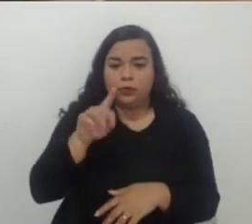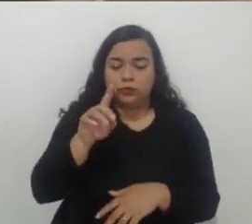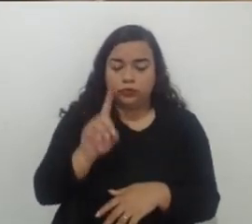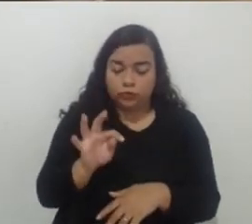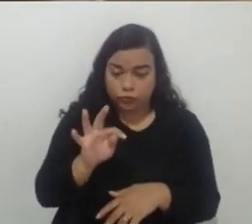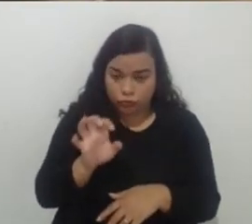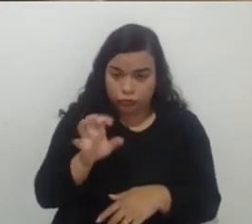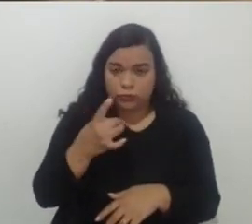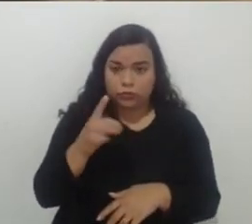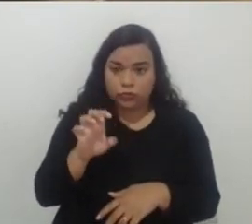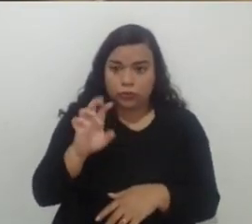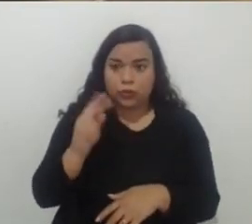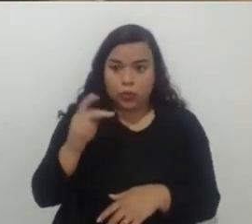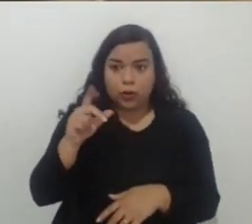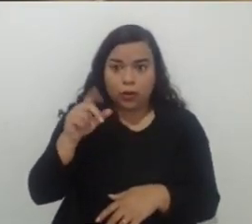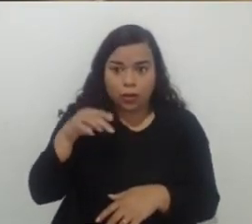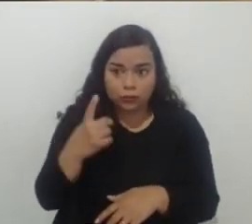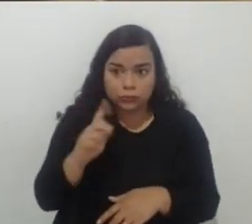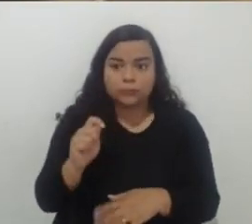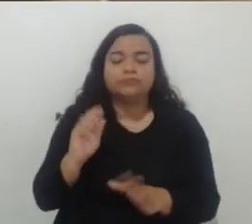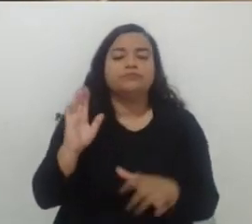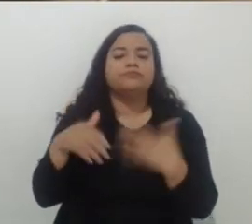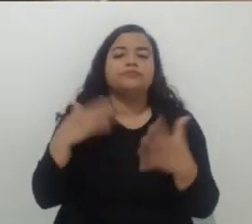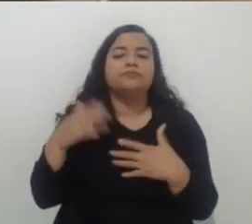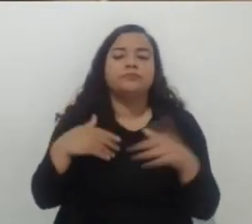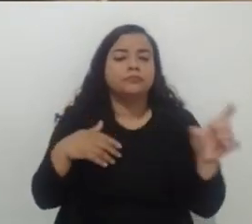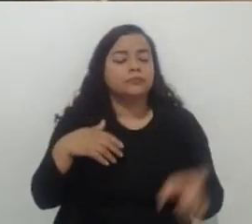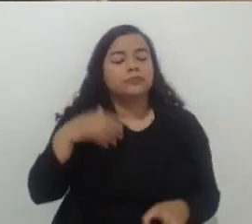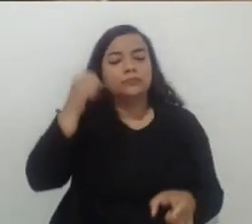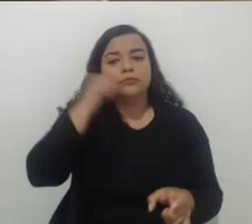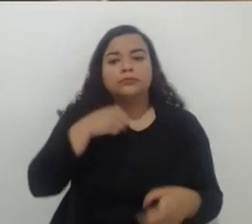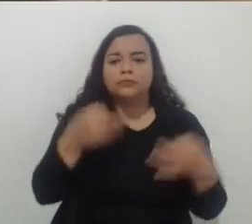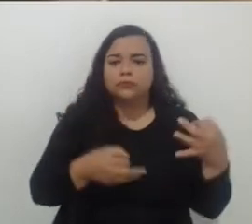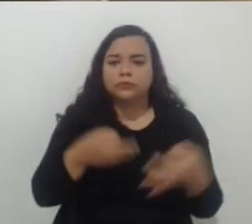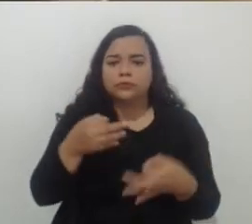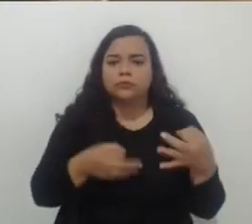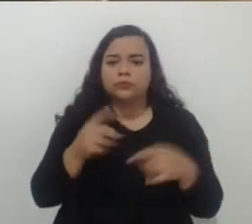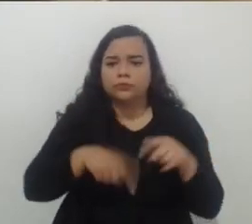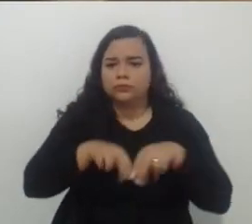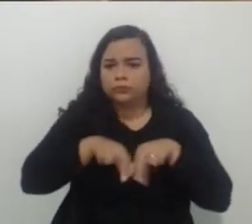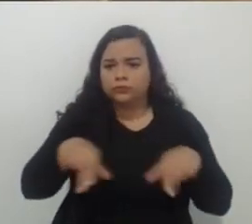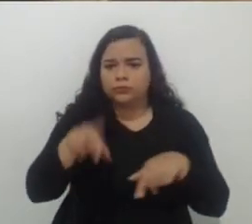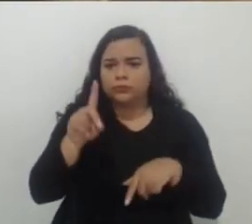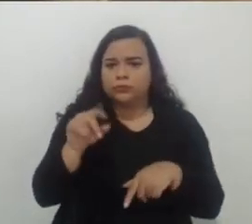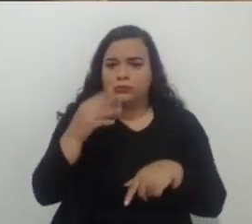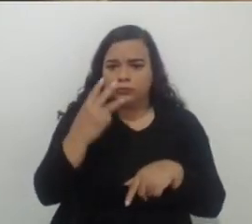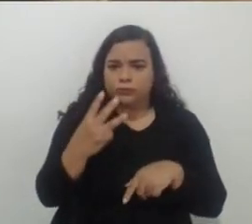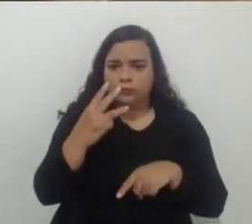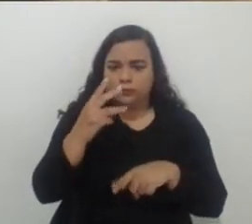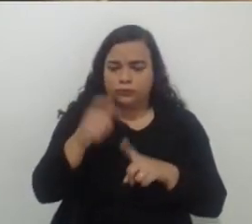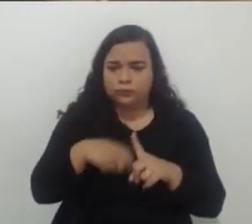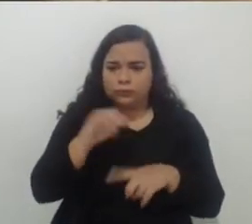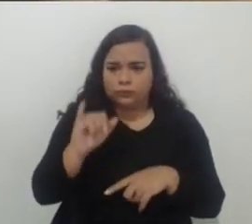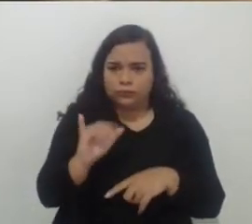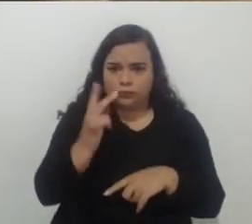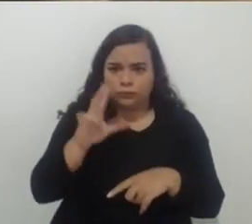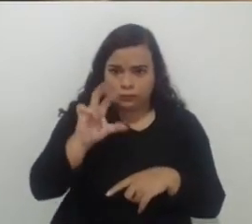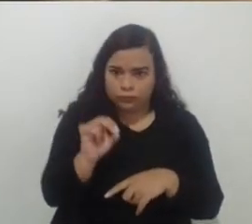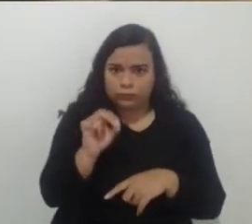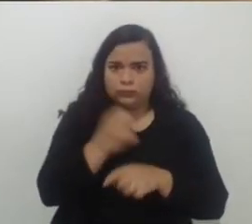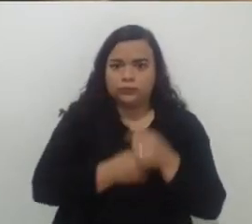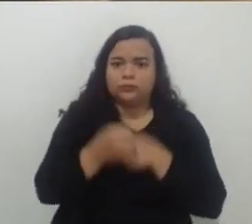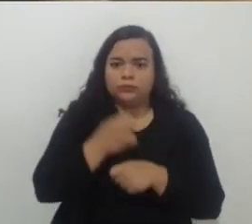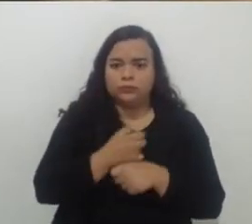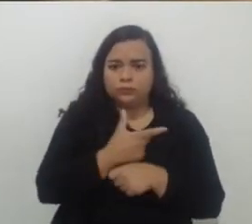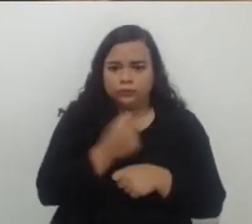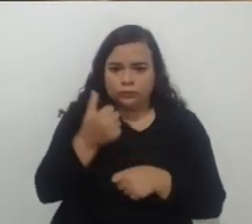houve a apreciação por parte da juíza de precatórios na data de 3 de julho de 2013, quase 4 anos após